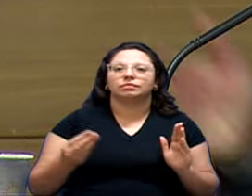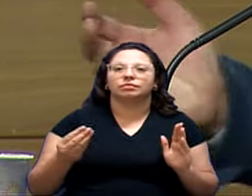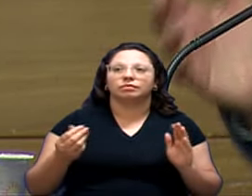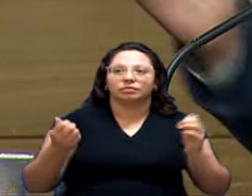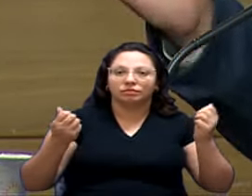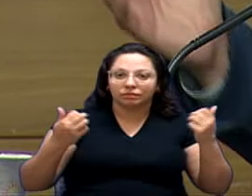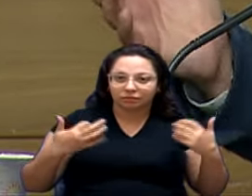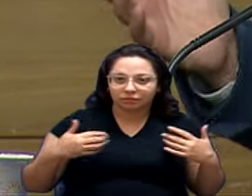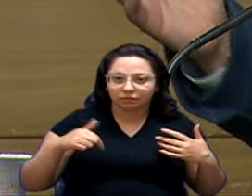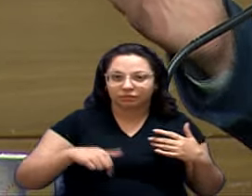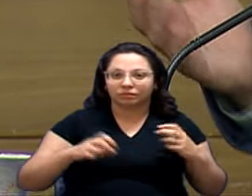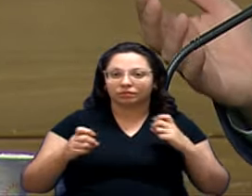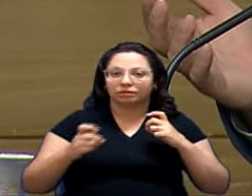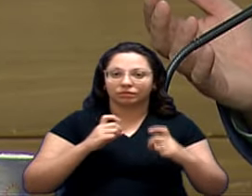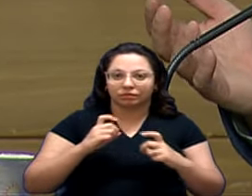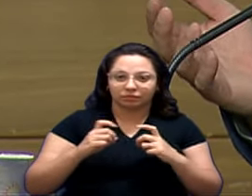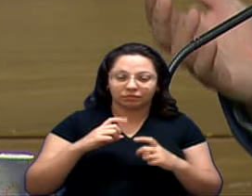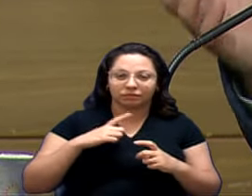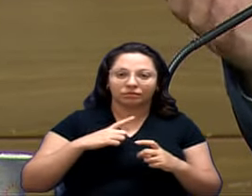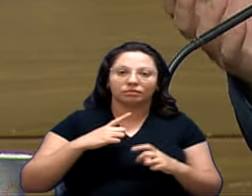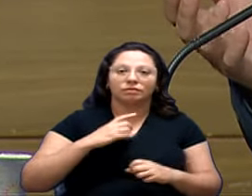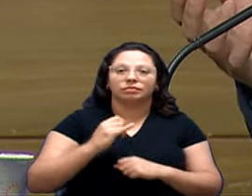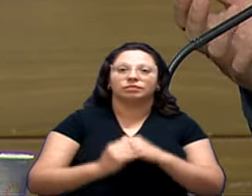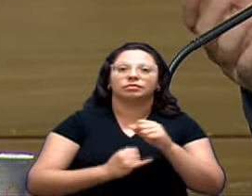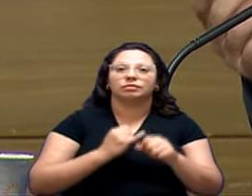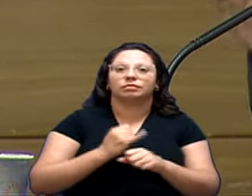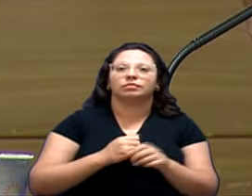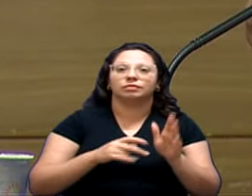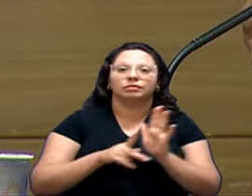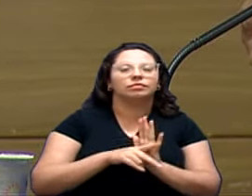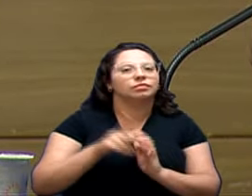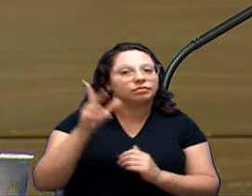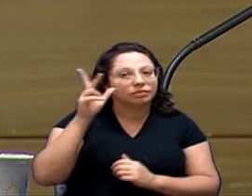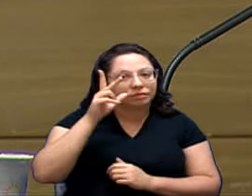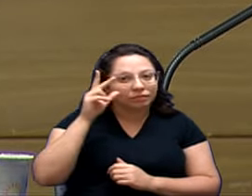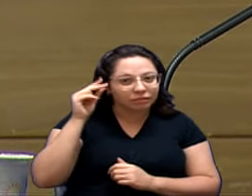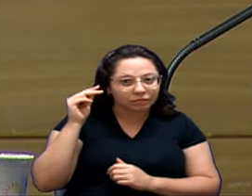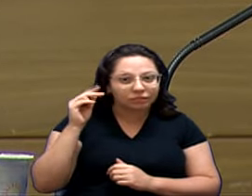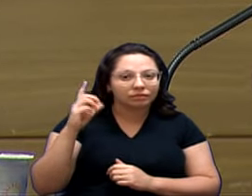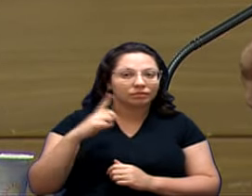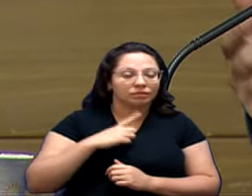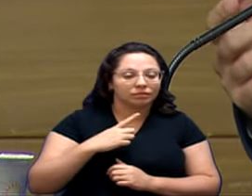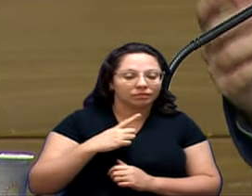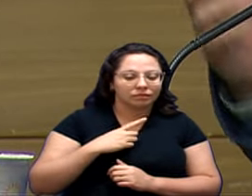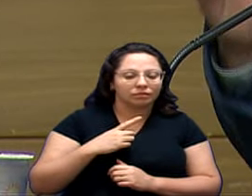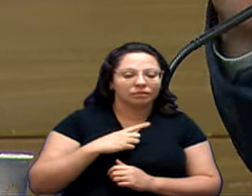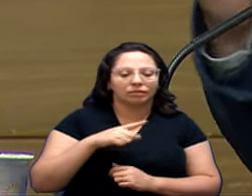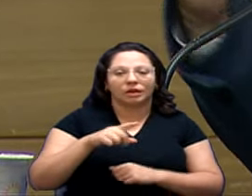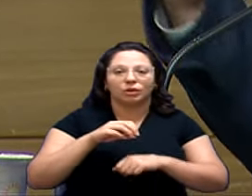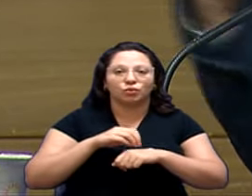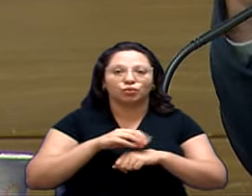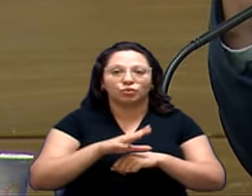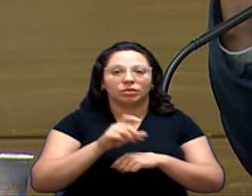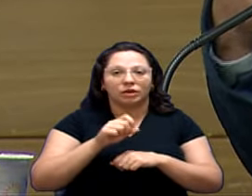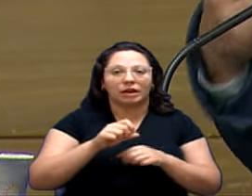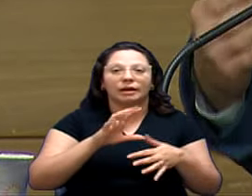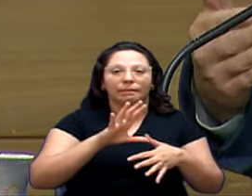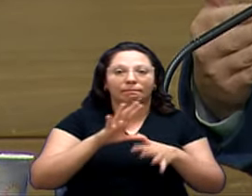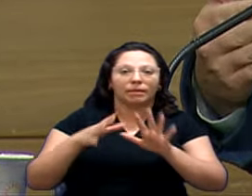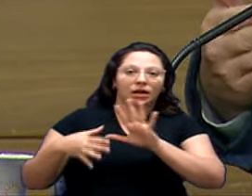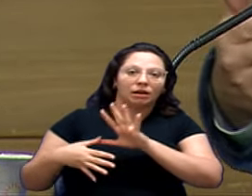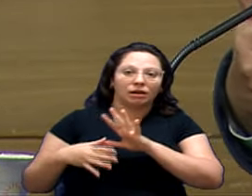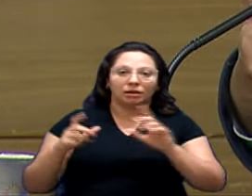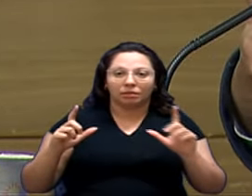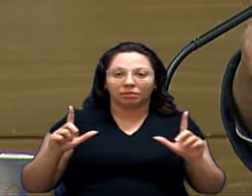isso já tá de forma S da disponível o que ele tá sugerindo é que tenha os dois mapas na